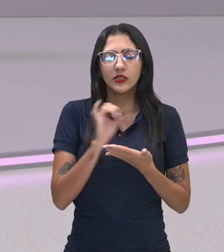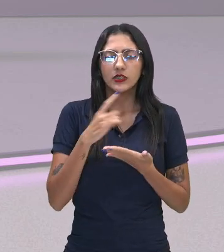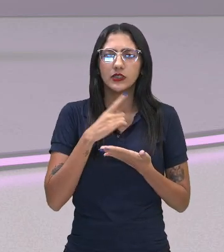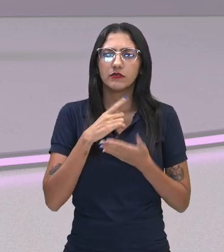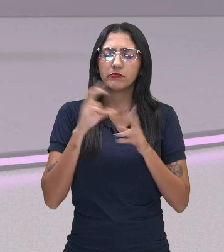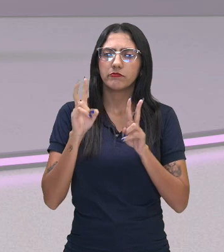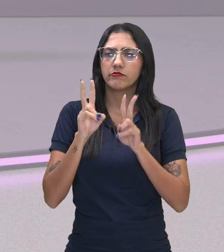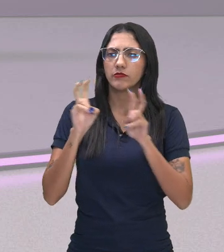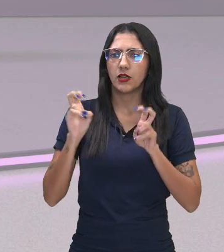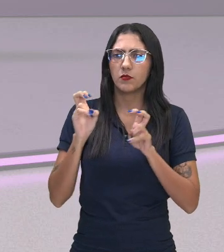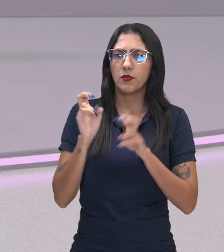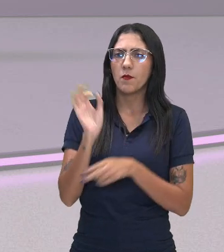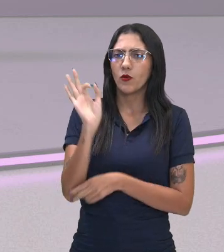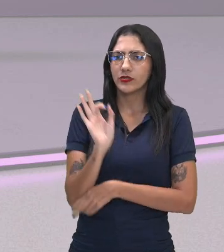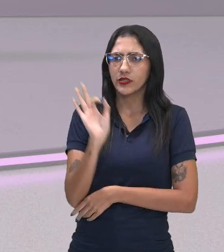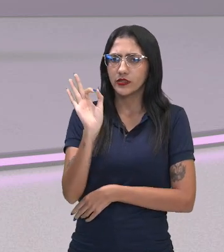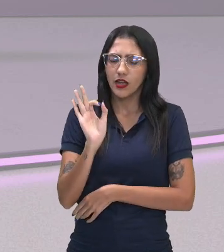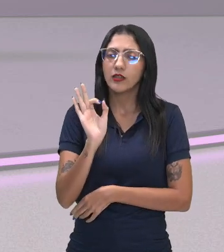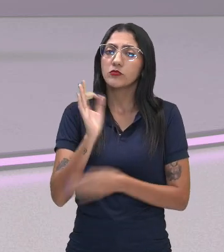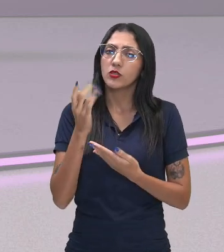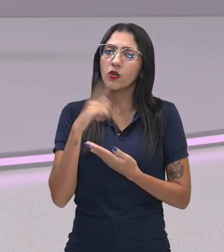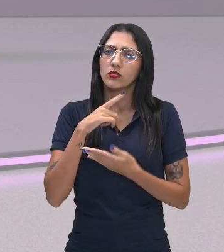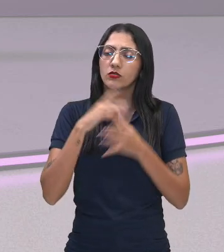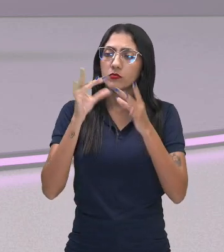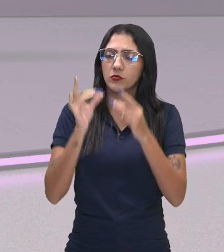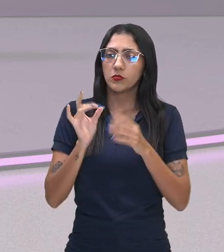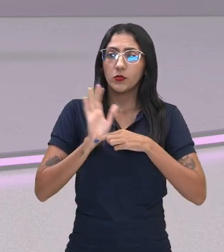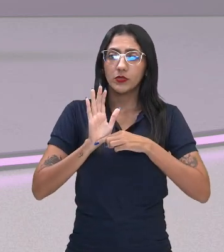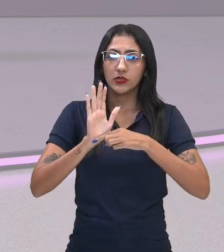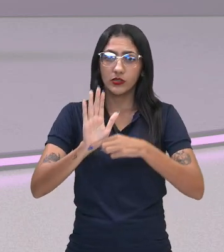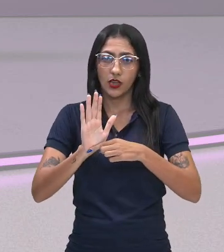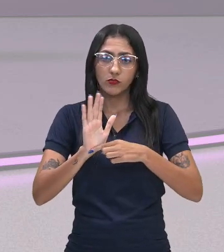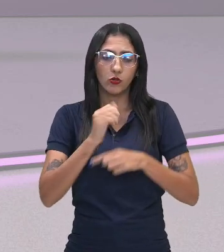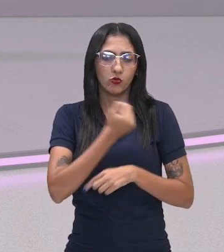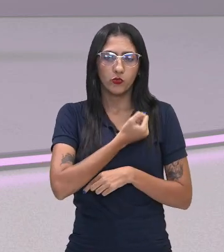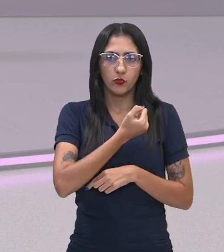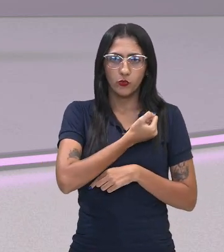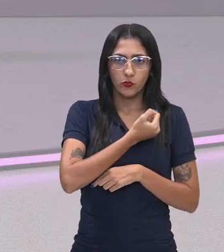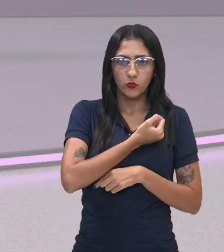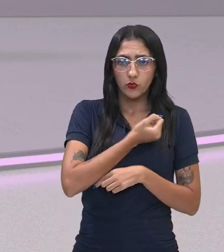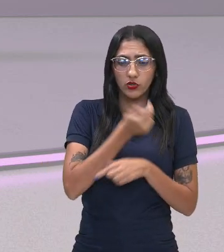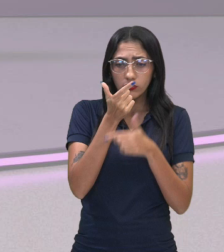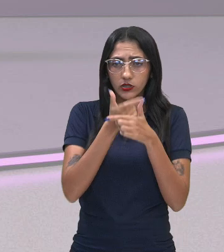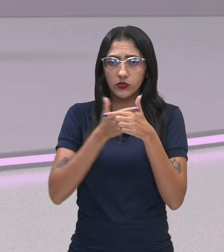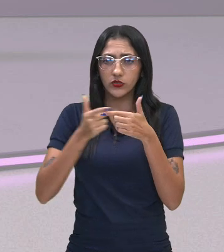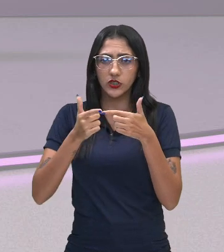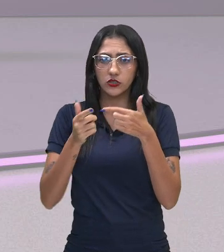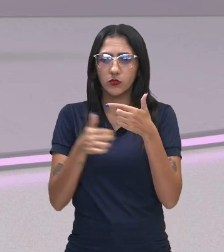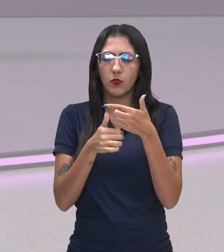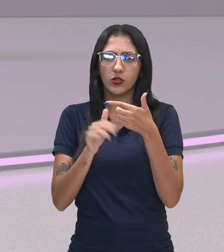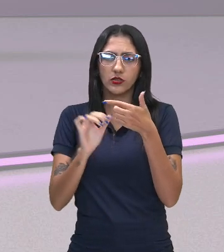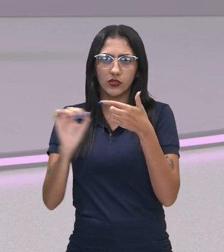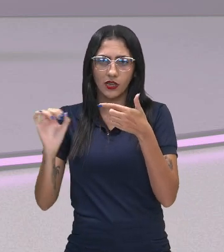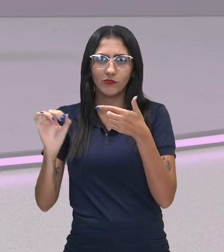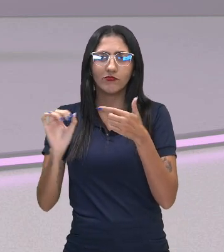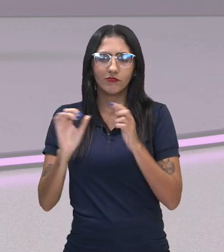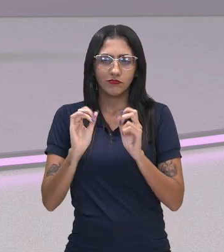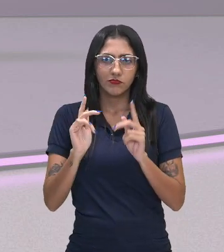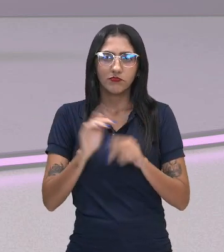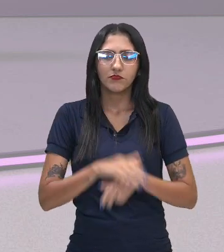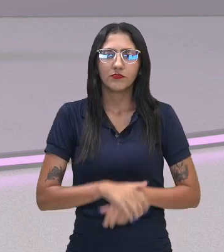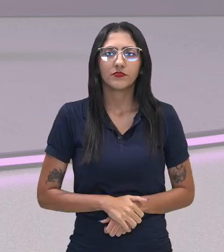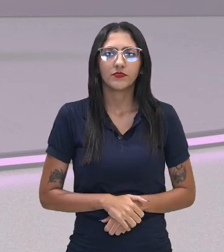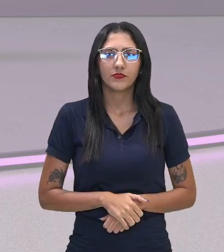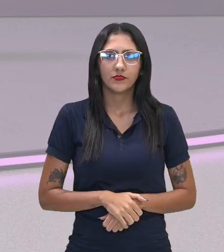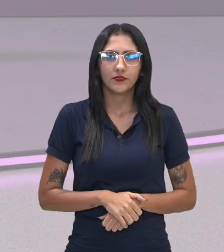com porcentagem, eu estou fazendo ali uma representação de um todo dividido em 100 partes iguais, beleza? Lembrando que